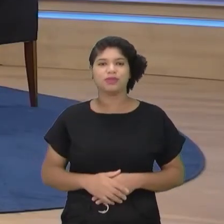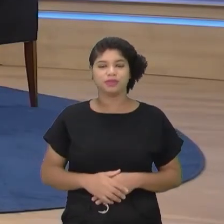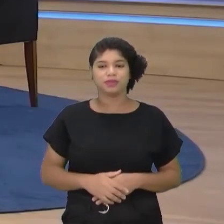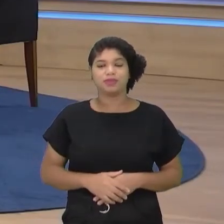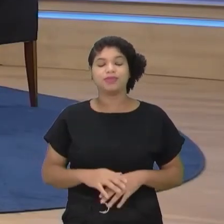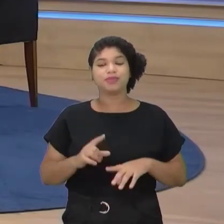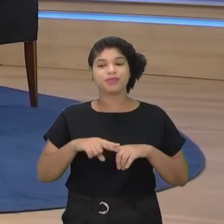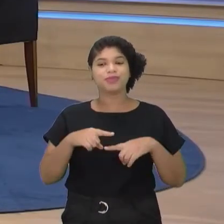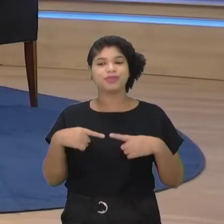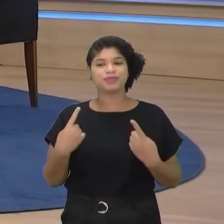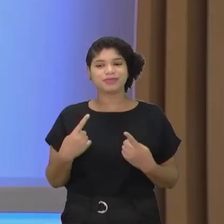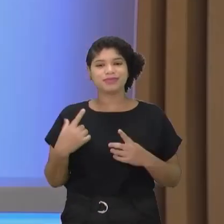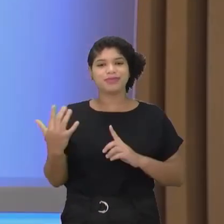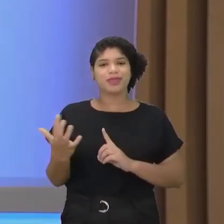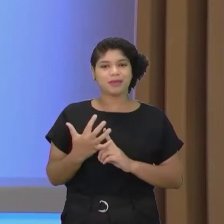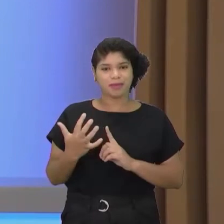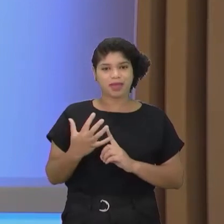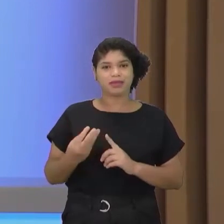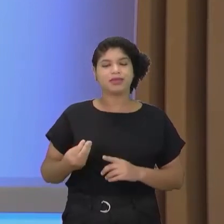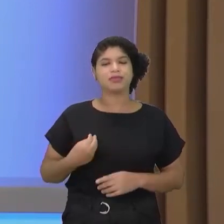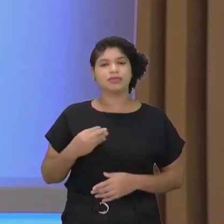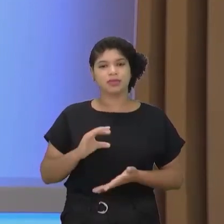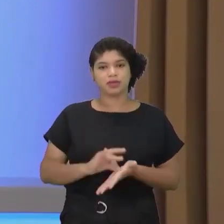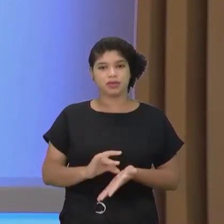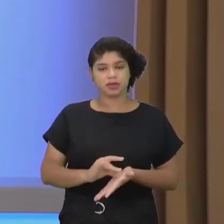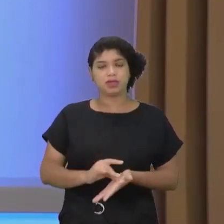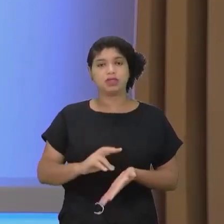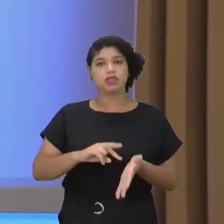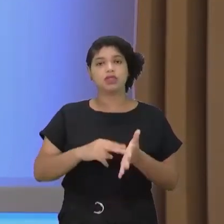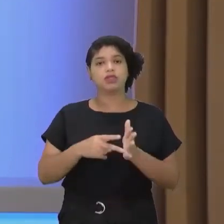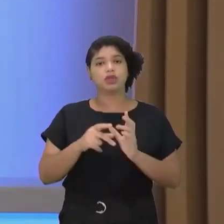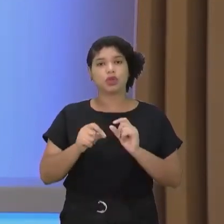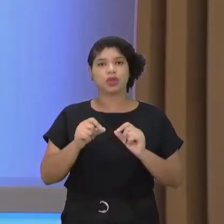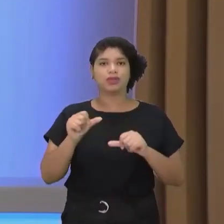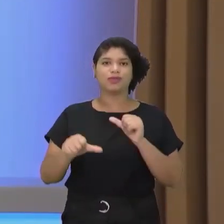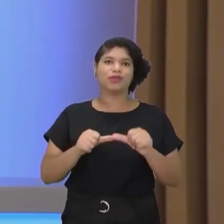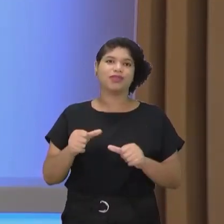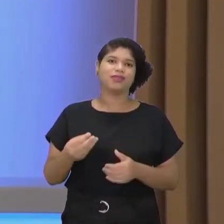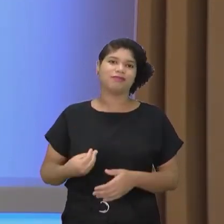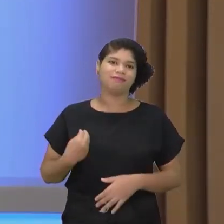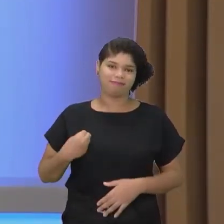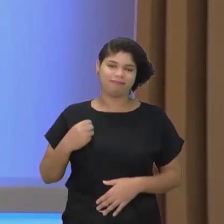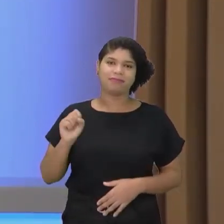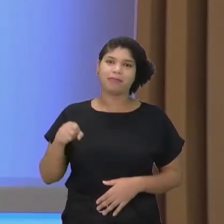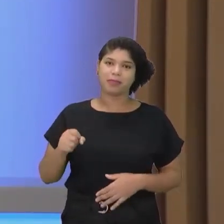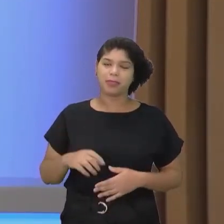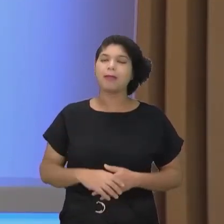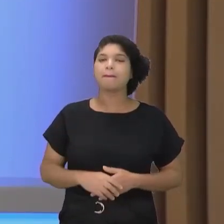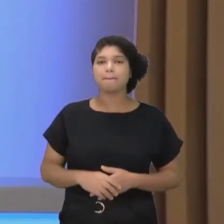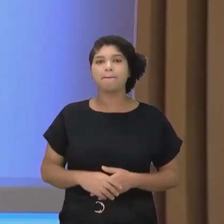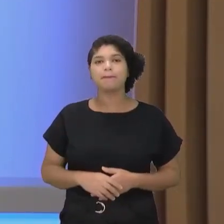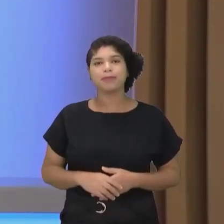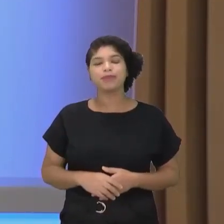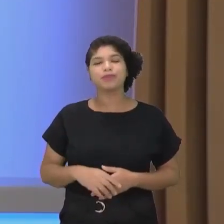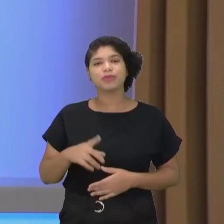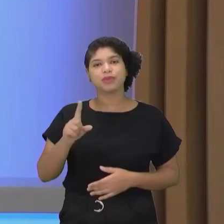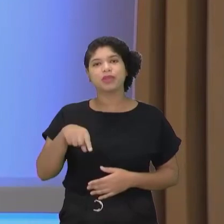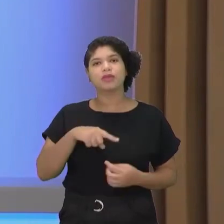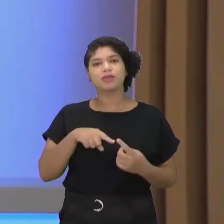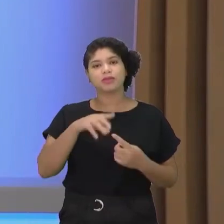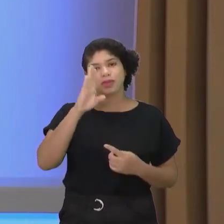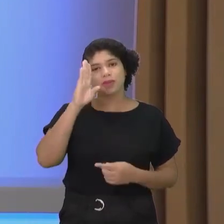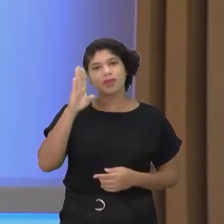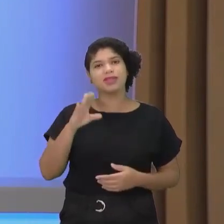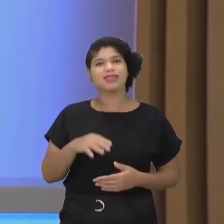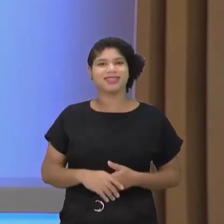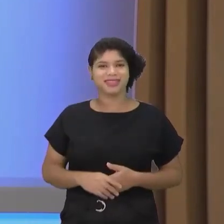fato de nós sermos afetados, isso pode significar uma mudança também, né? E é um pouco essa ideia. Então essa é um